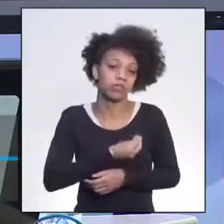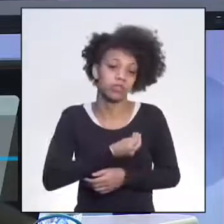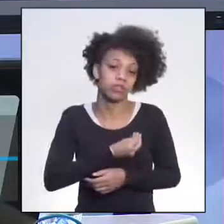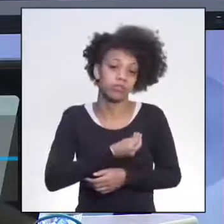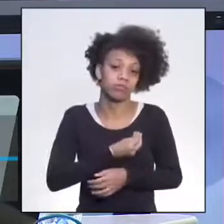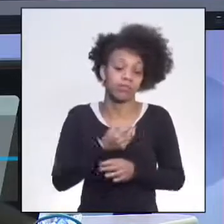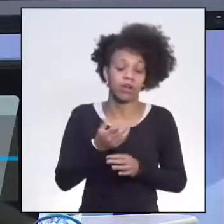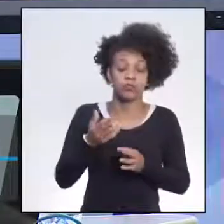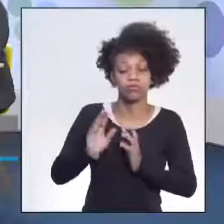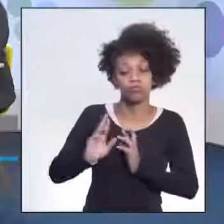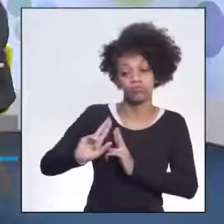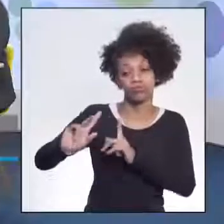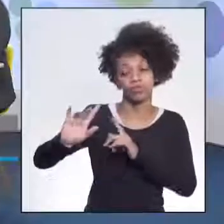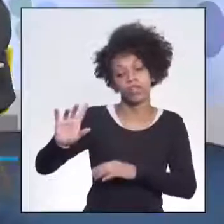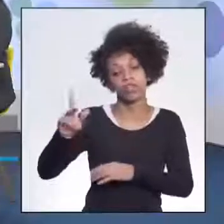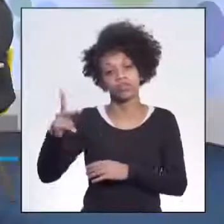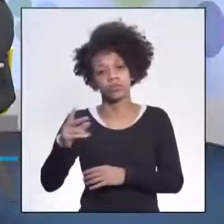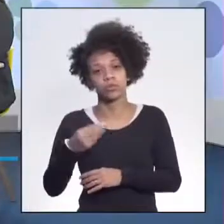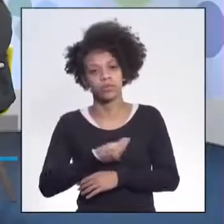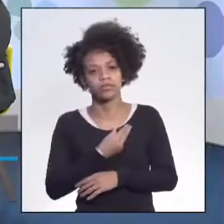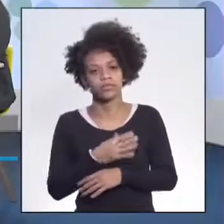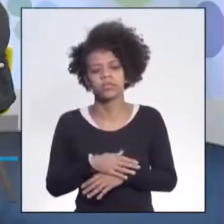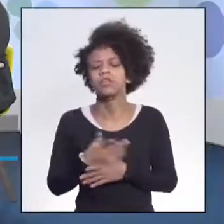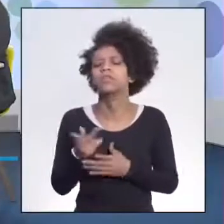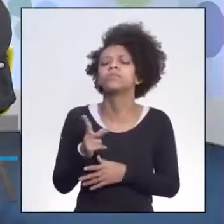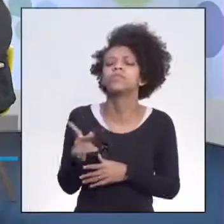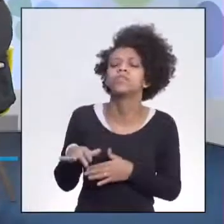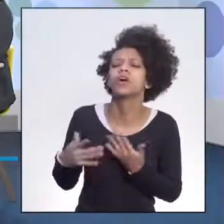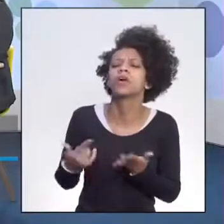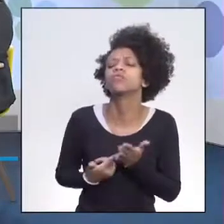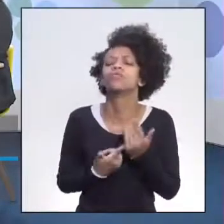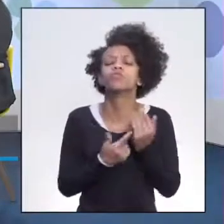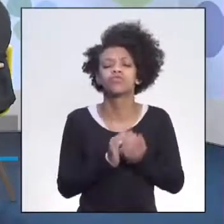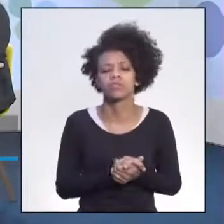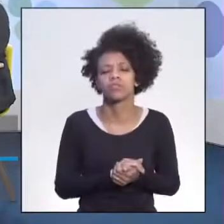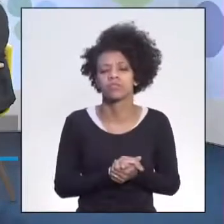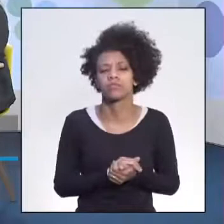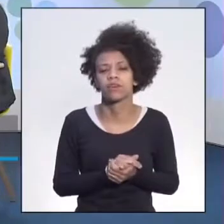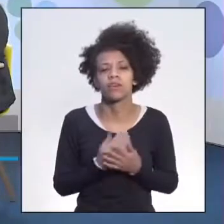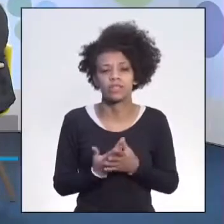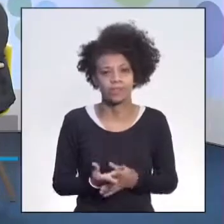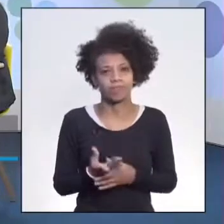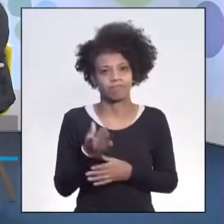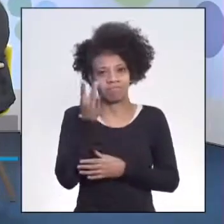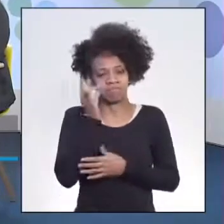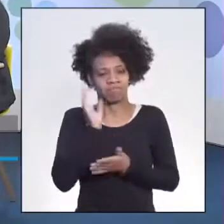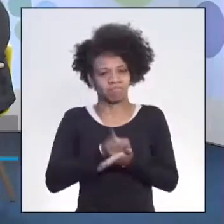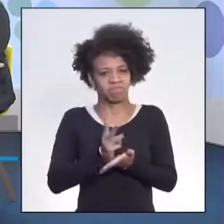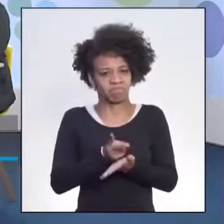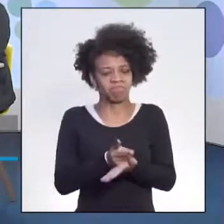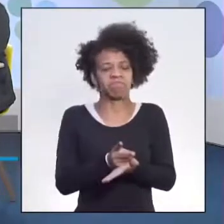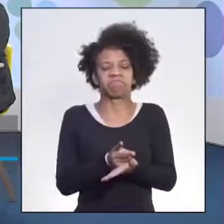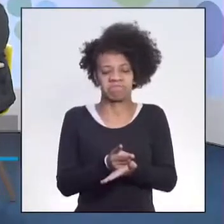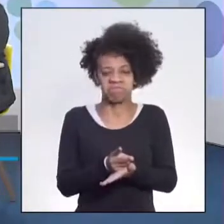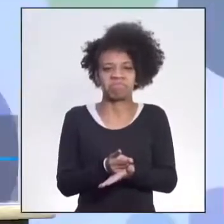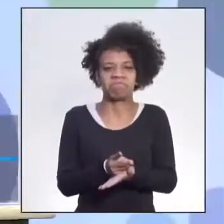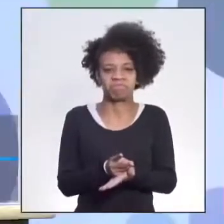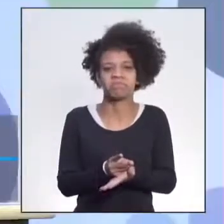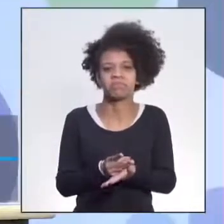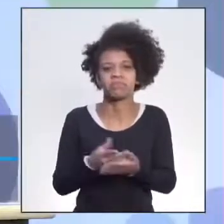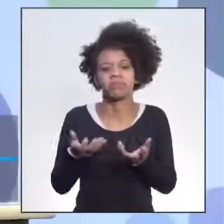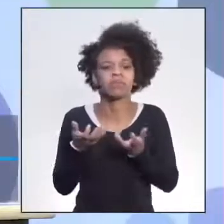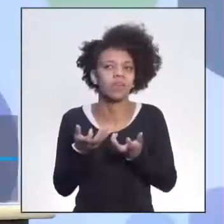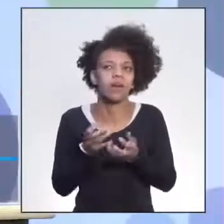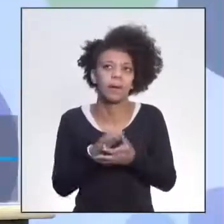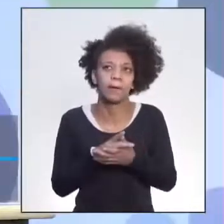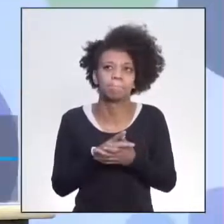da professora de outra, e na sua vida, professora, como está presente a tecnologia? Nossa, ela está presente o tempo todo. Ela está presente quando eu